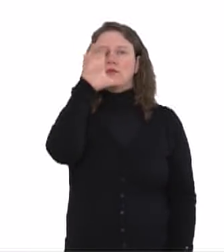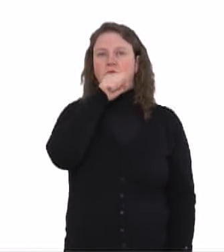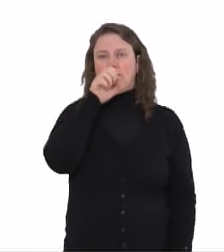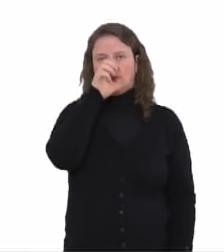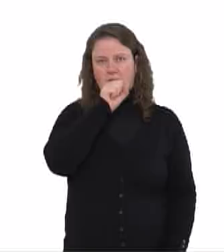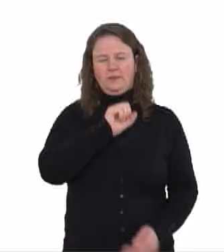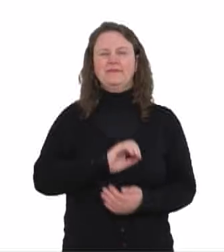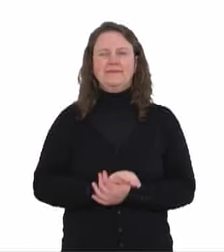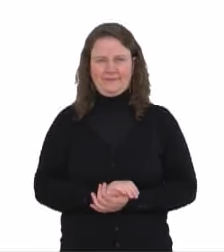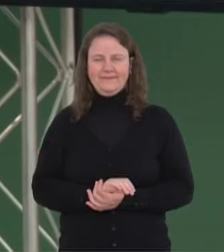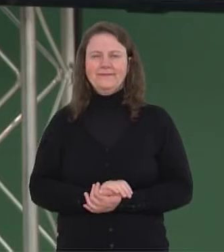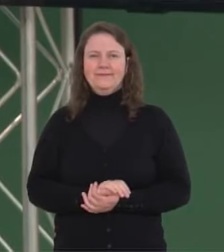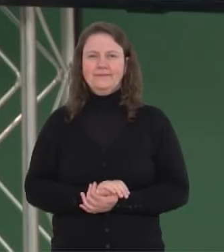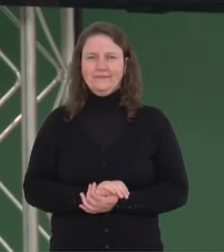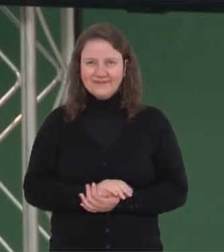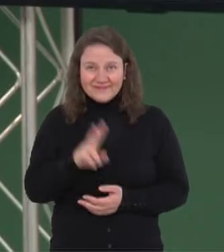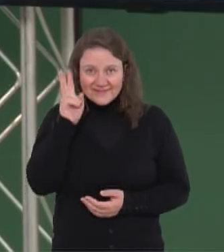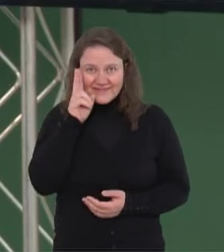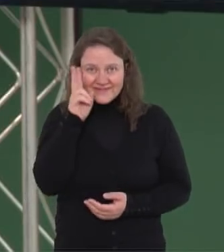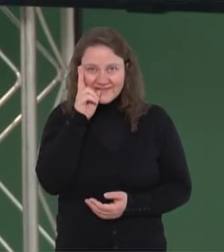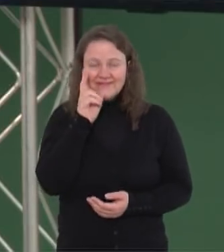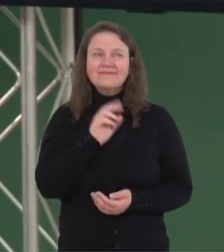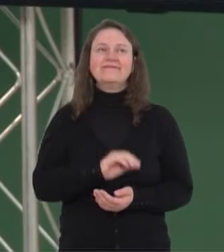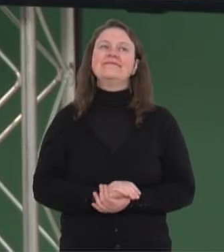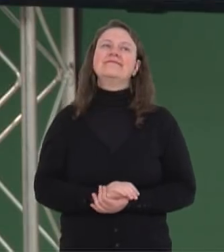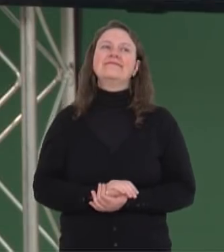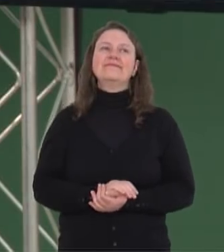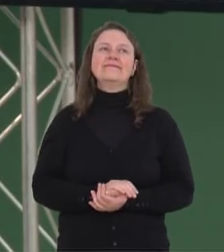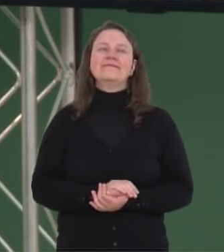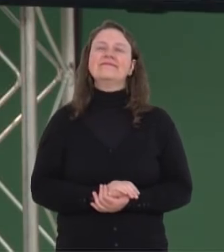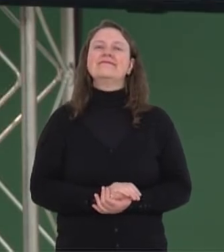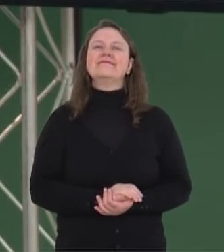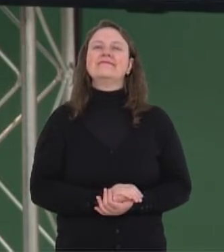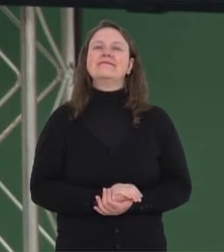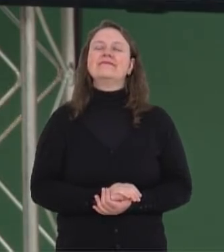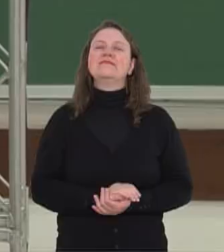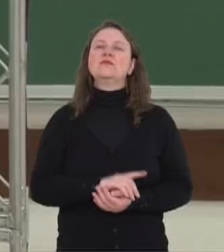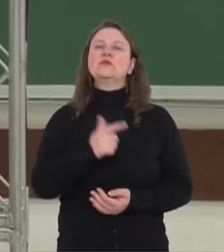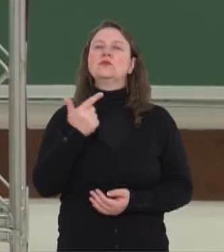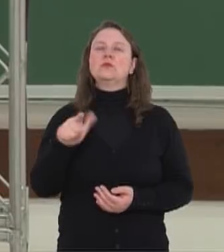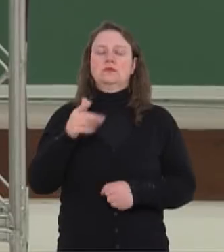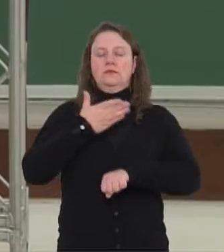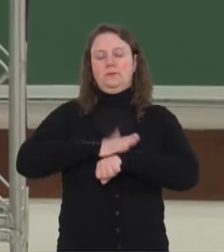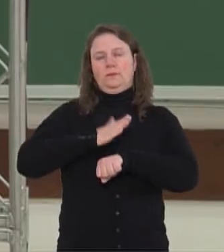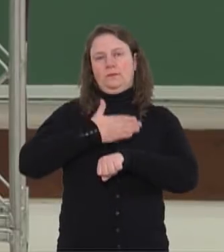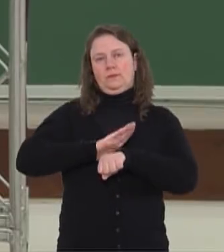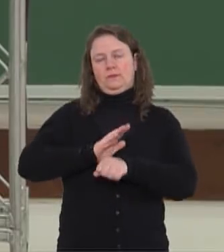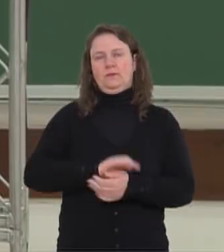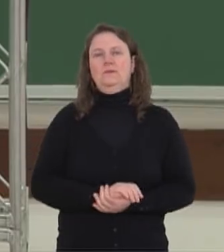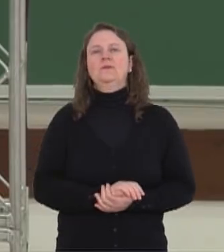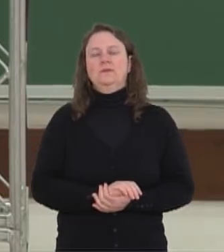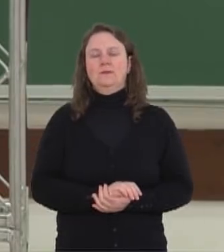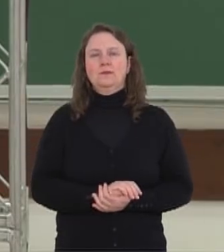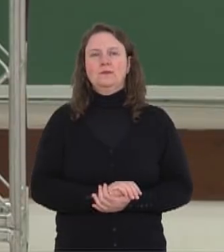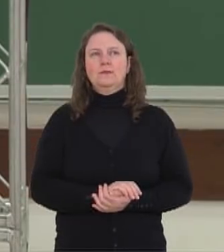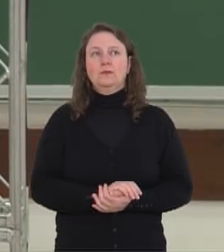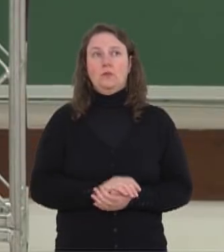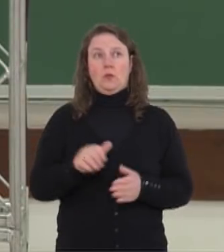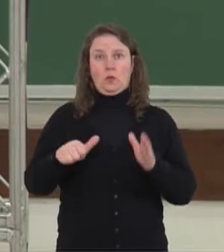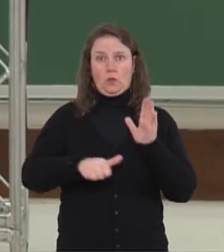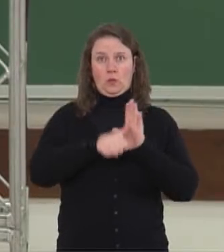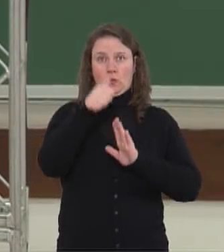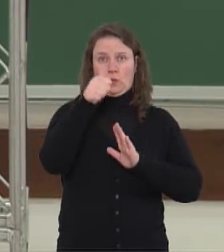Saturday, ok? Lembraram disso? Então vamos lá em mais alguns exercícios. O